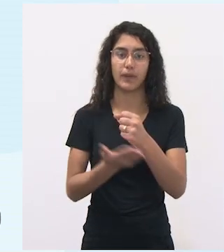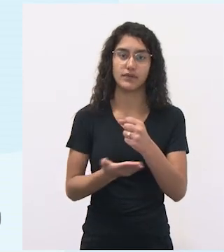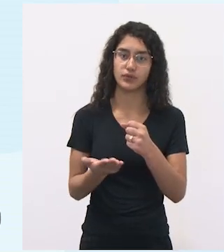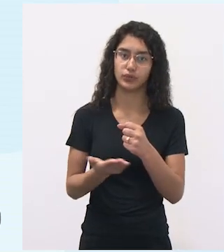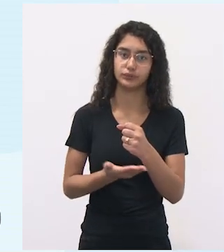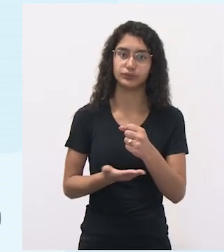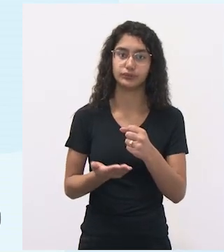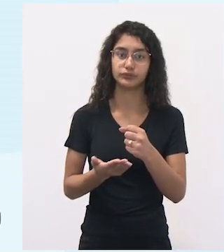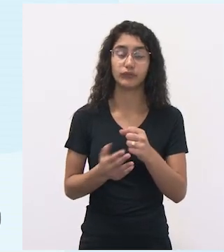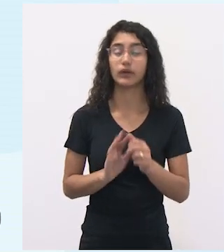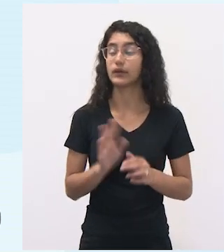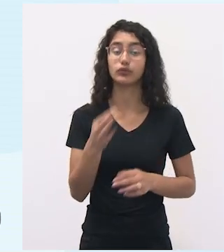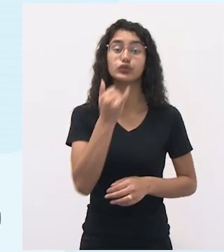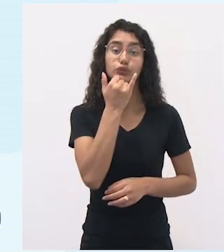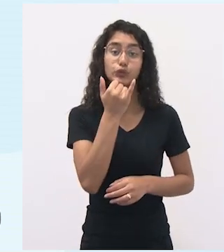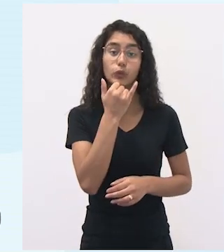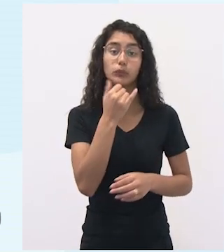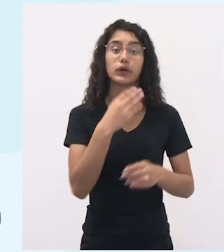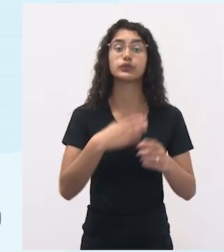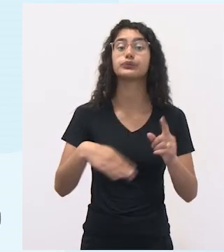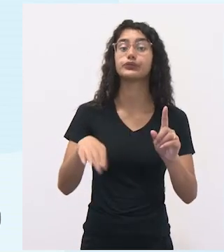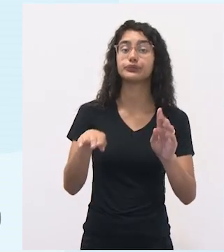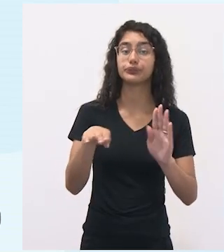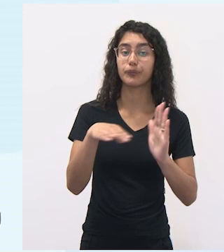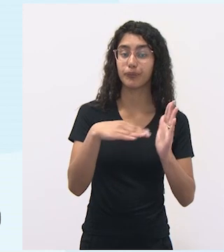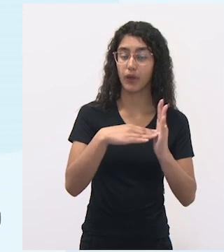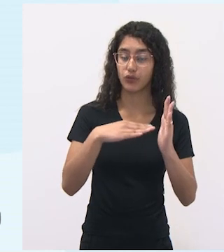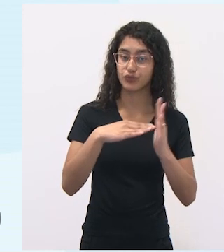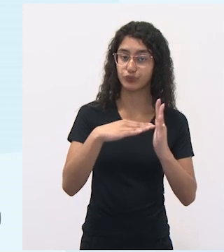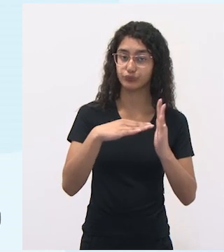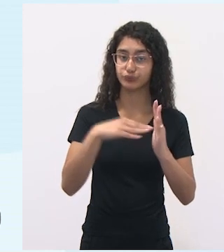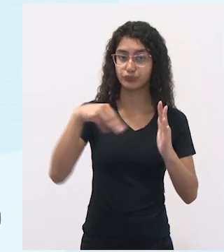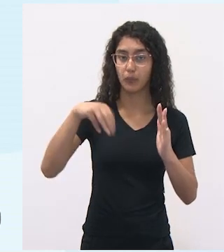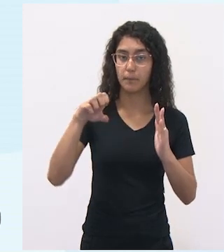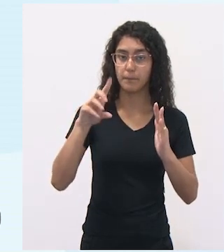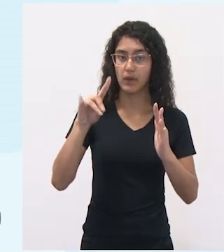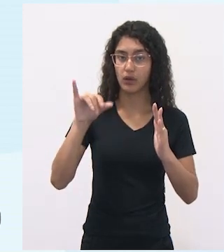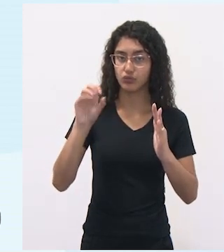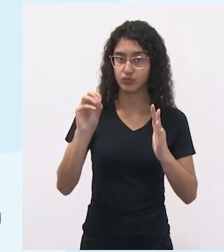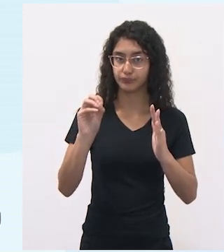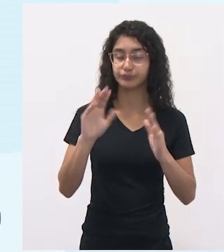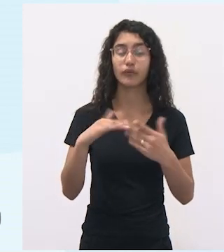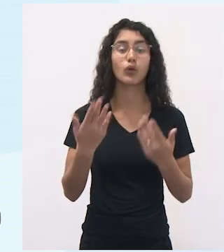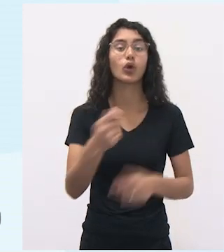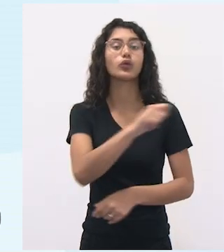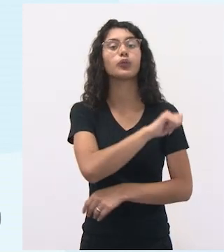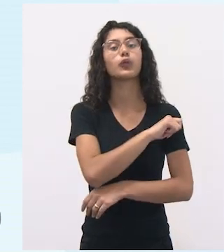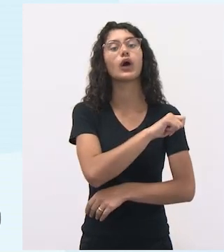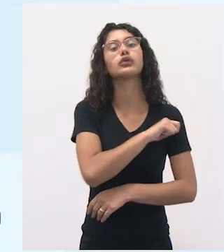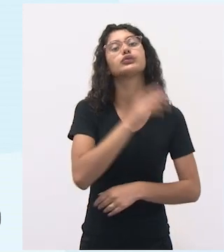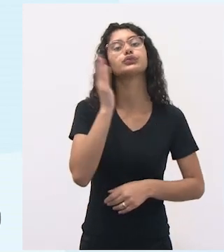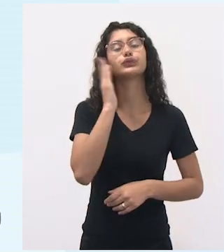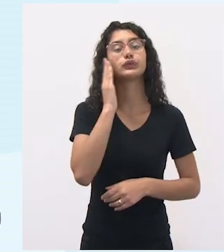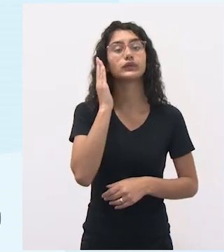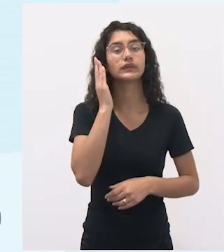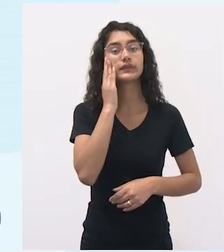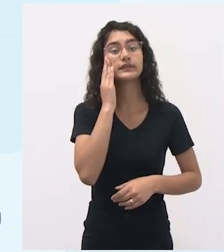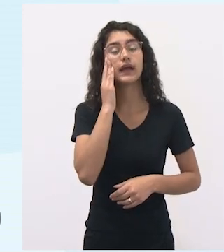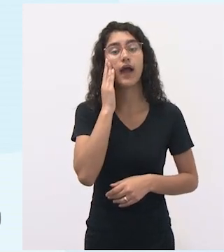E quando, no nível proficiente, no nível mediano. Quando o meu aluno ele sabe avaliar, ele sabe